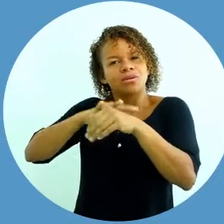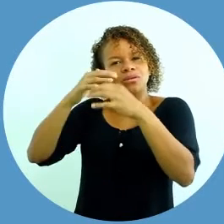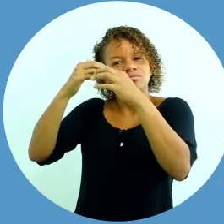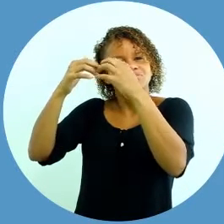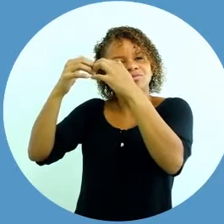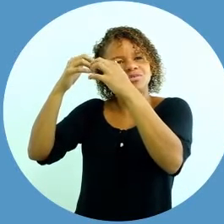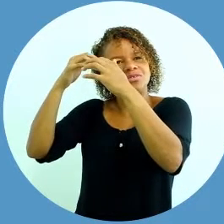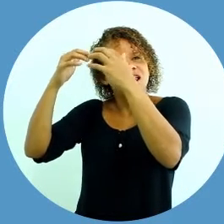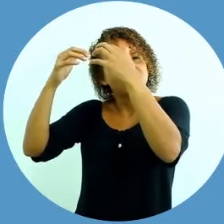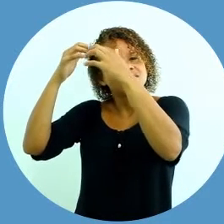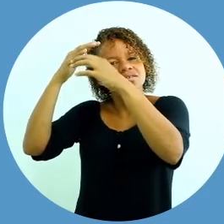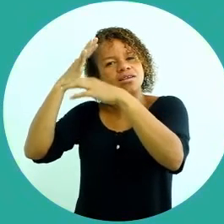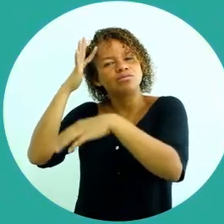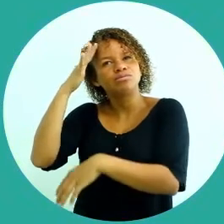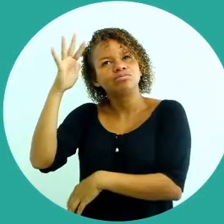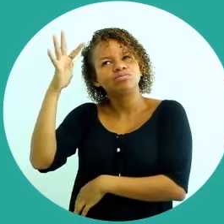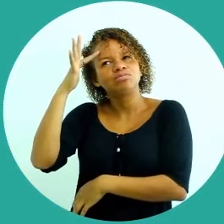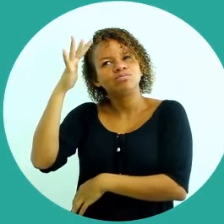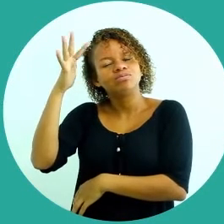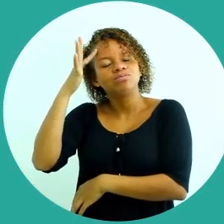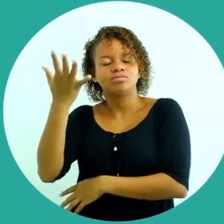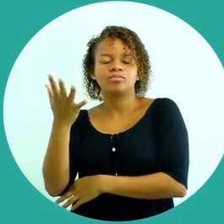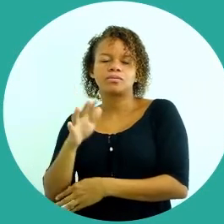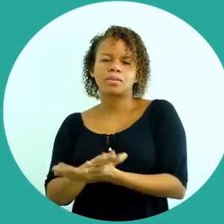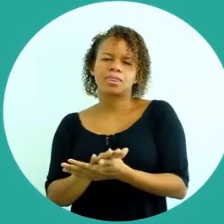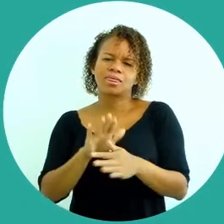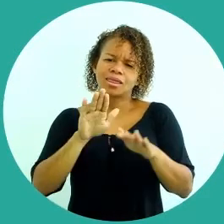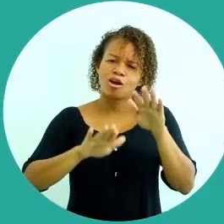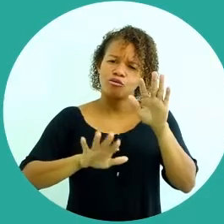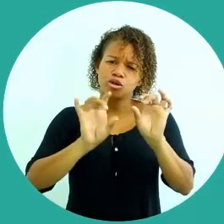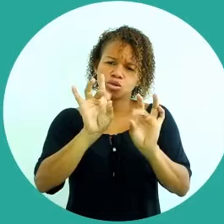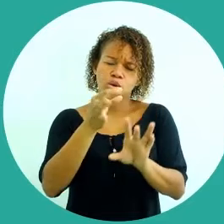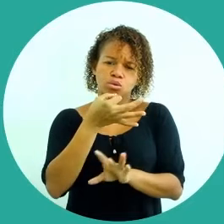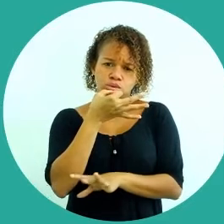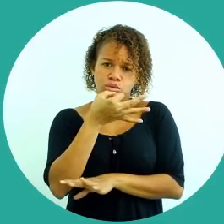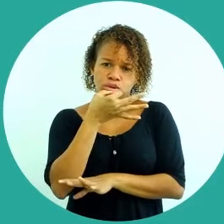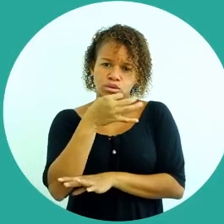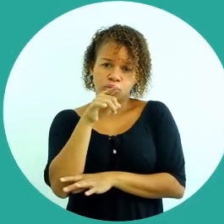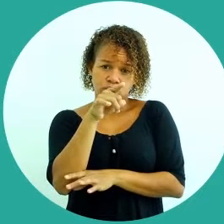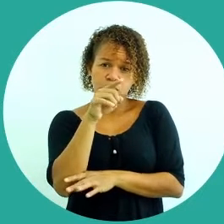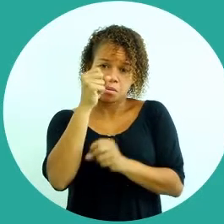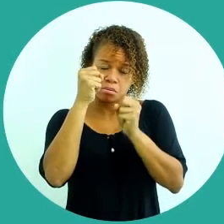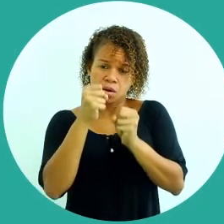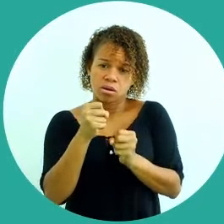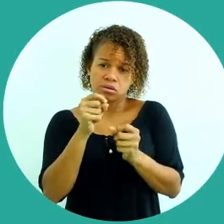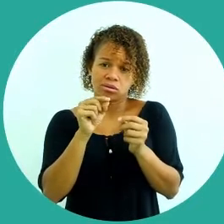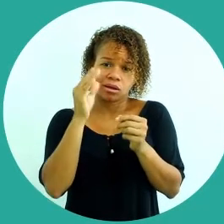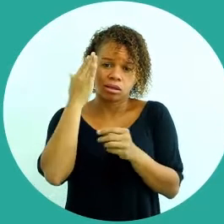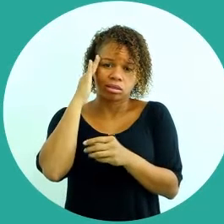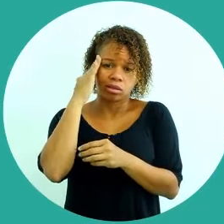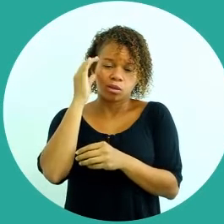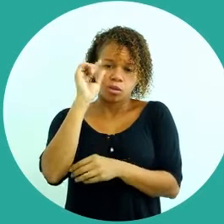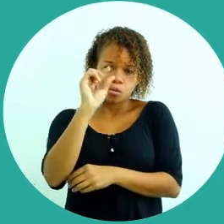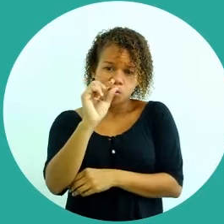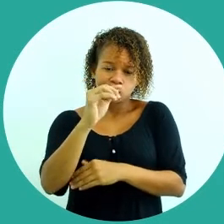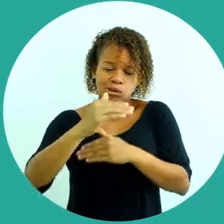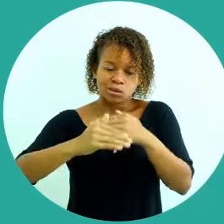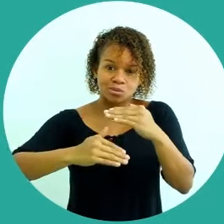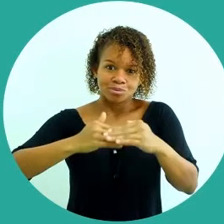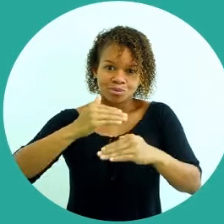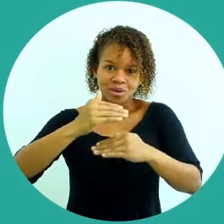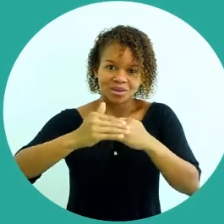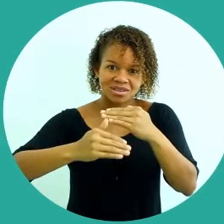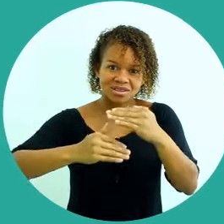um momento de planejamento. Talvez, como sugestão, você possa entender um pouco